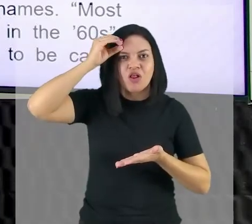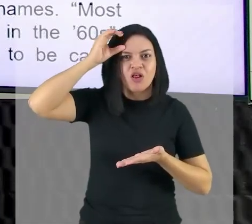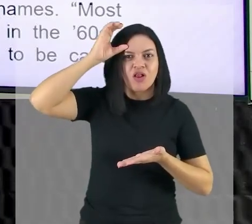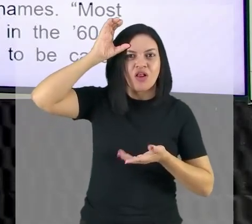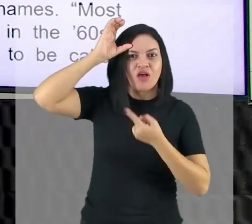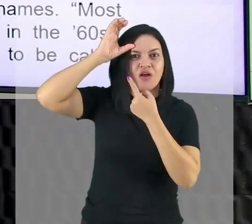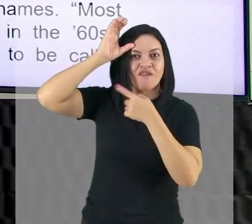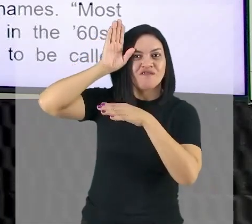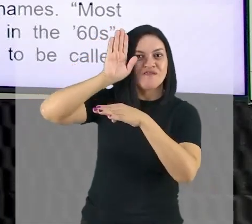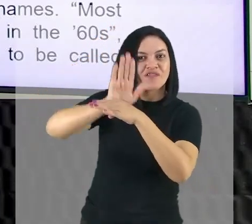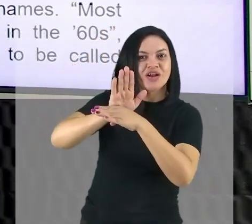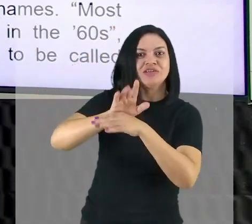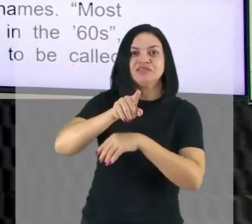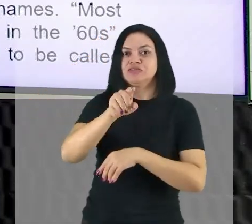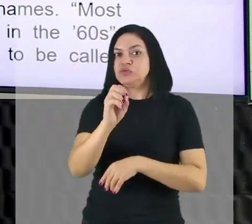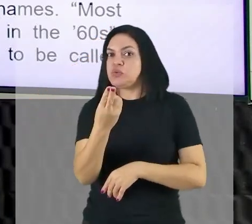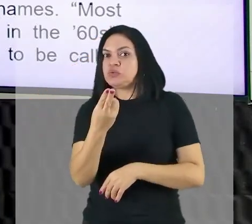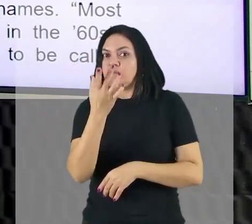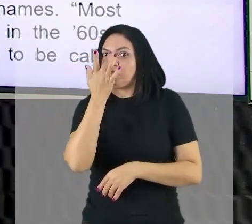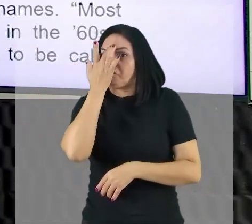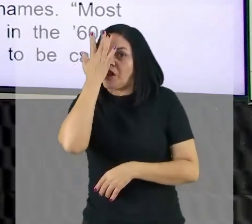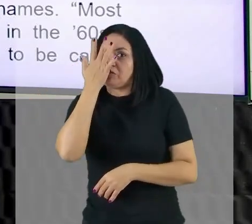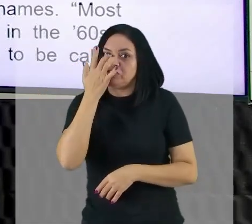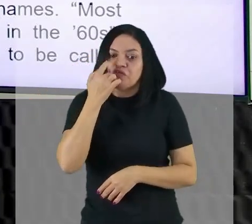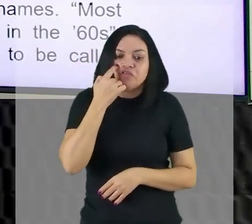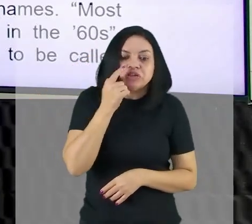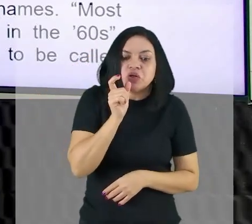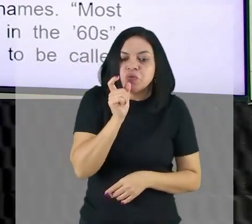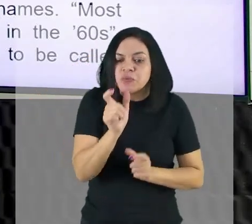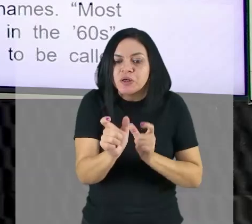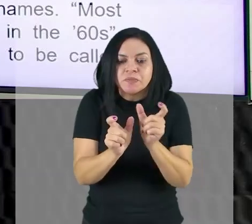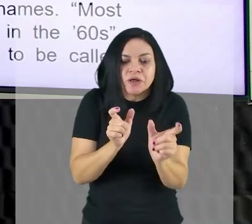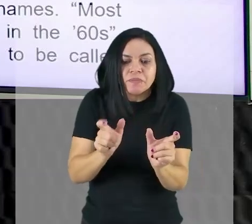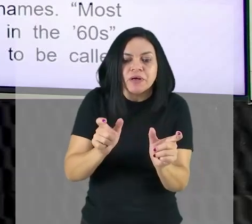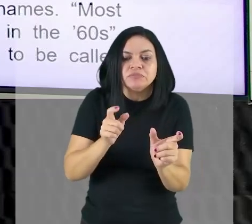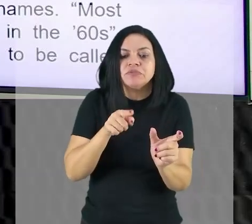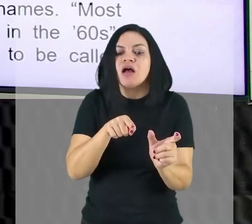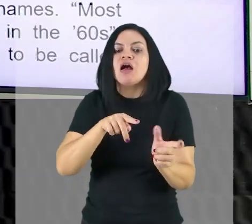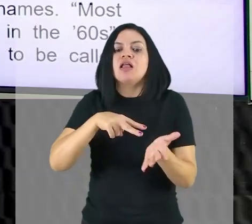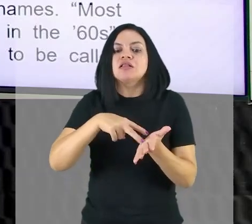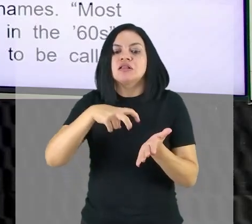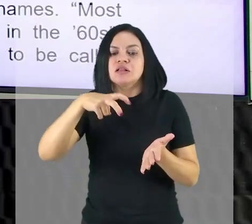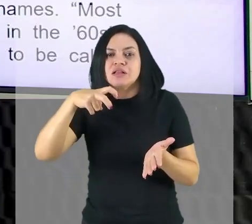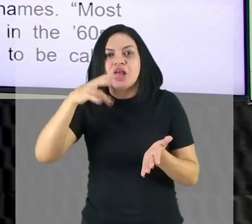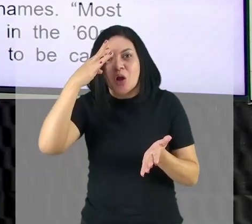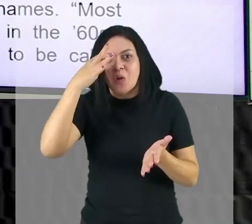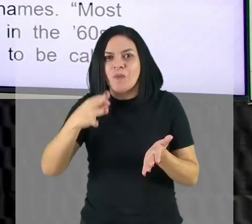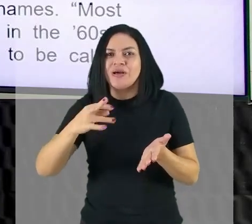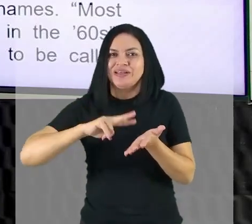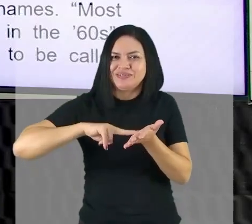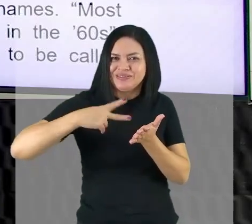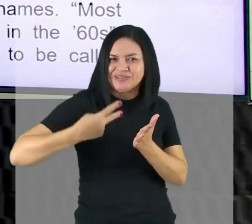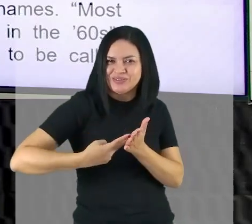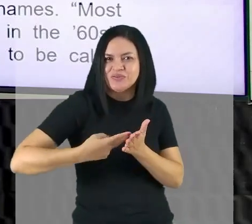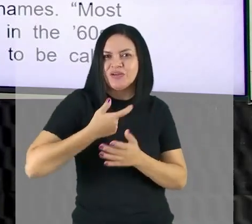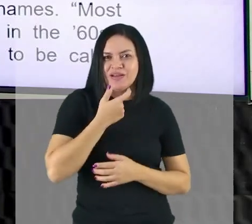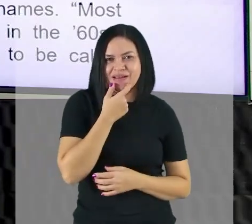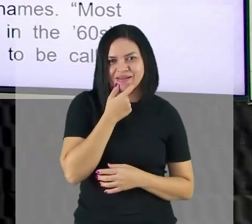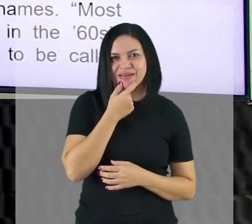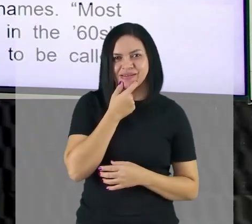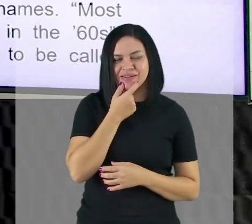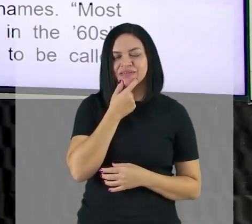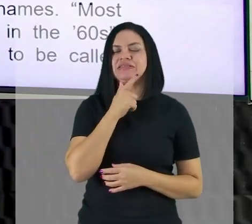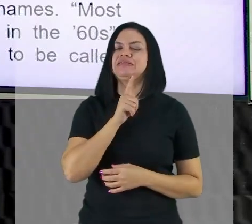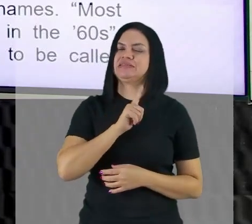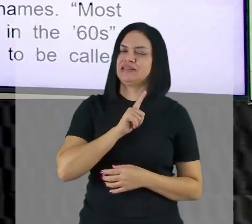ajudar ou não, né, te facilitar ou dificultar o processo de compreensão textual. Sempre importante lembrar que